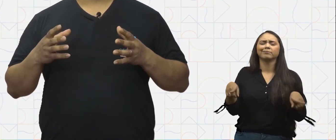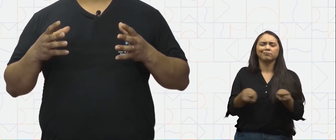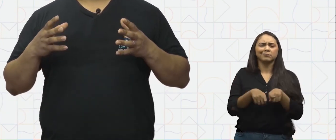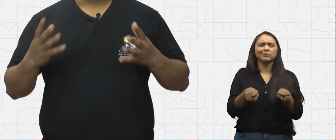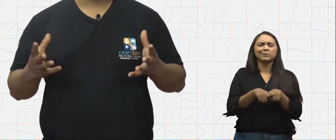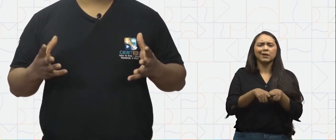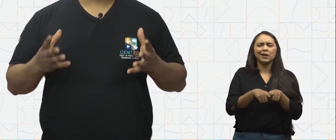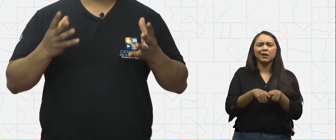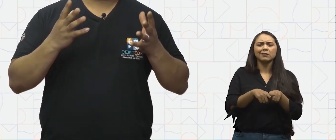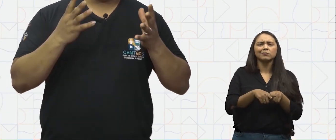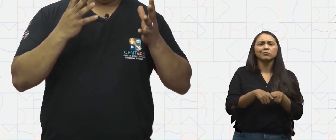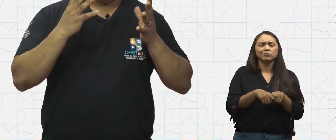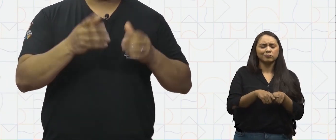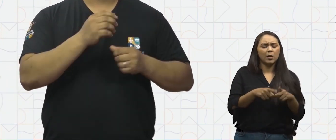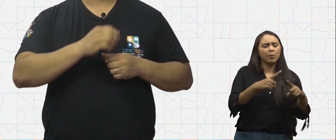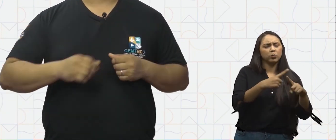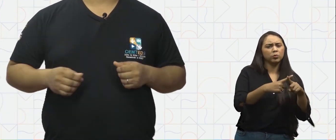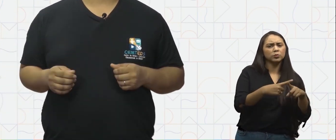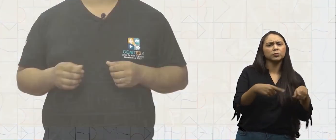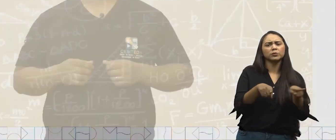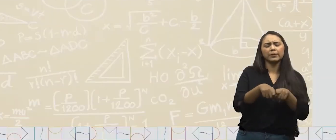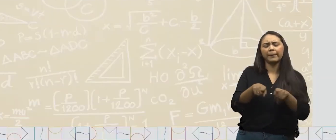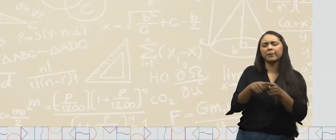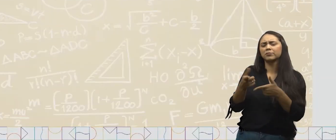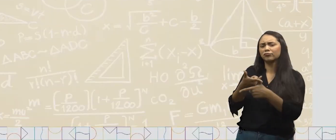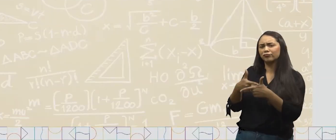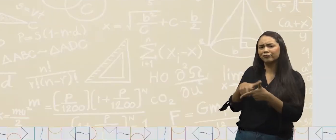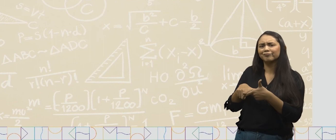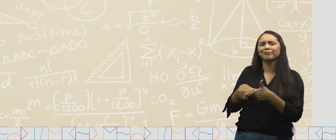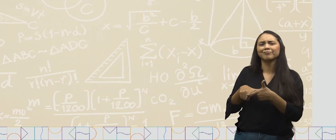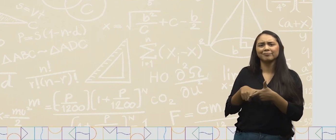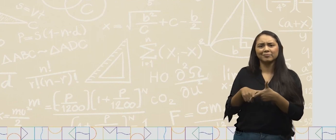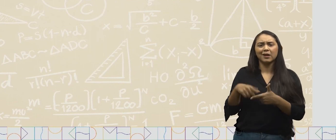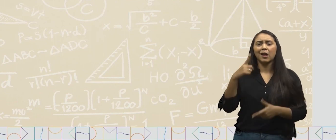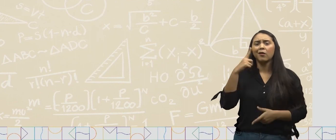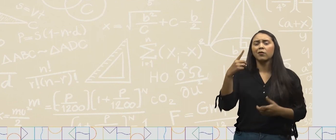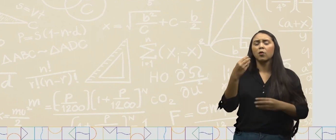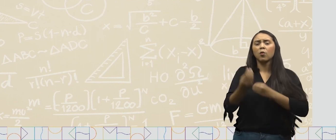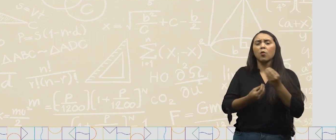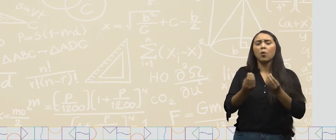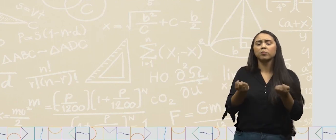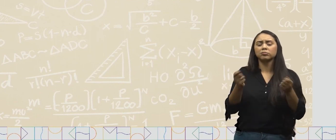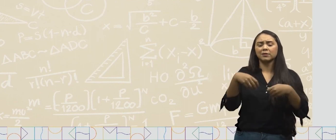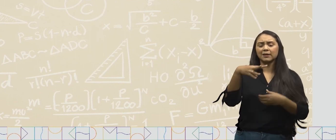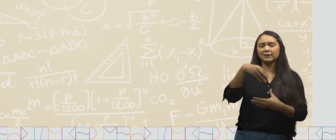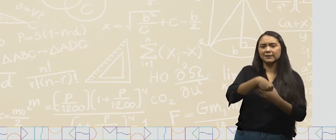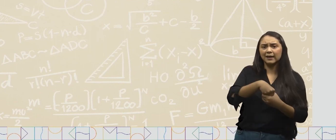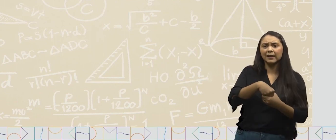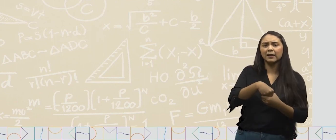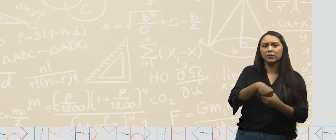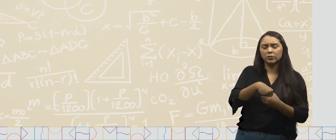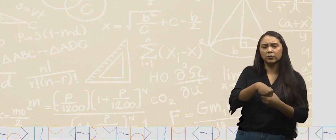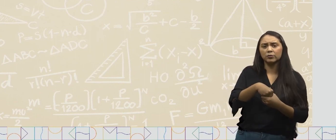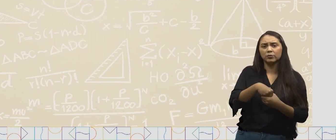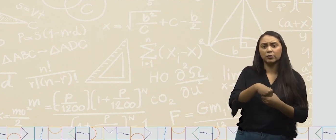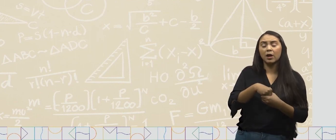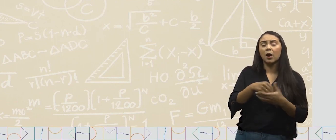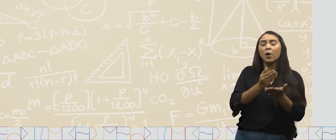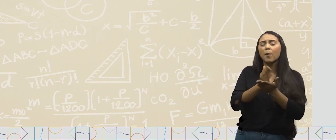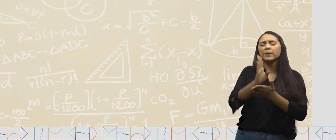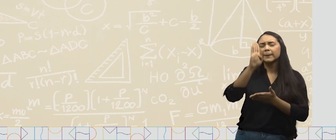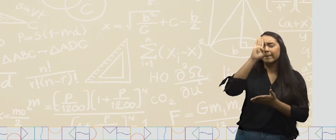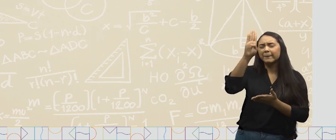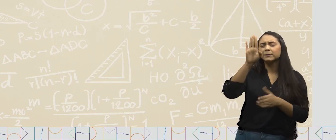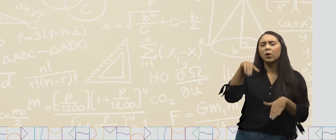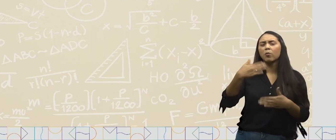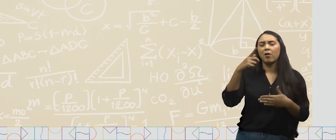todos os seus múltiplos e submúltiplos. Vimos a medida de capacidade e sua unidade básica, o